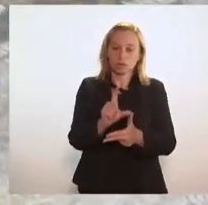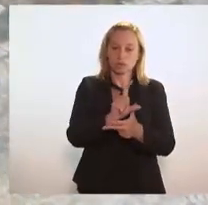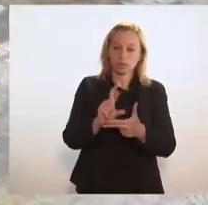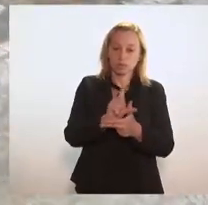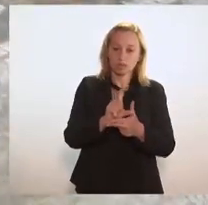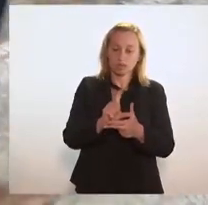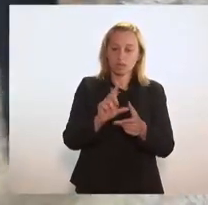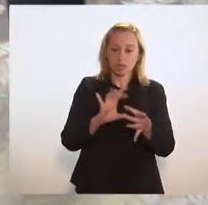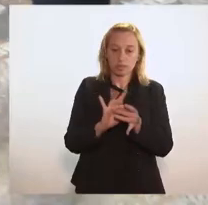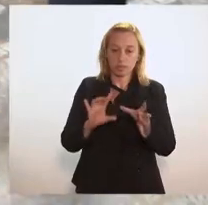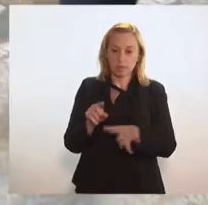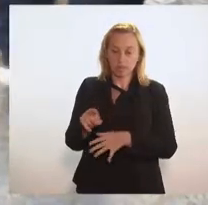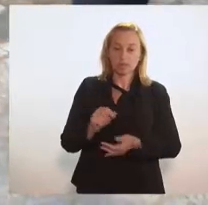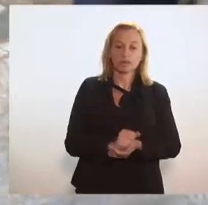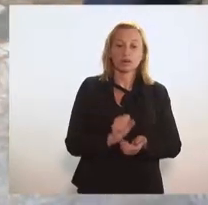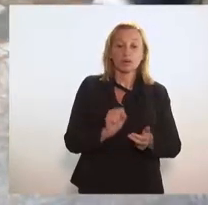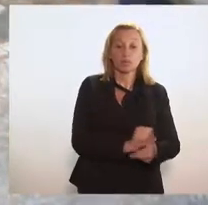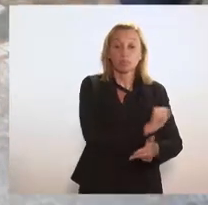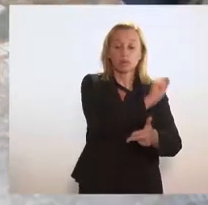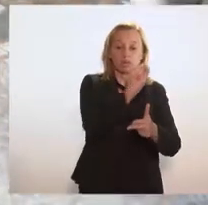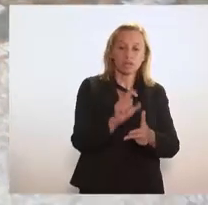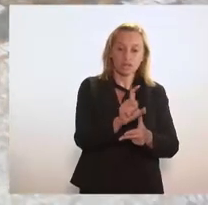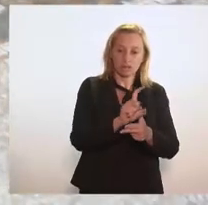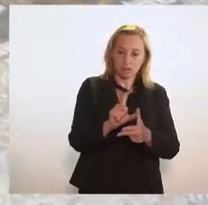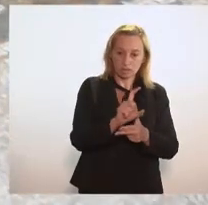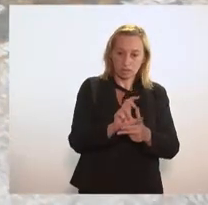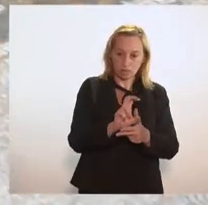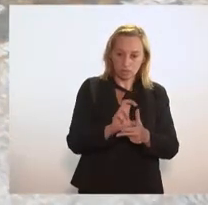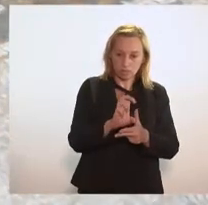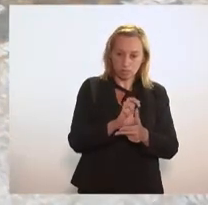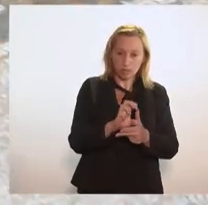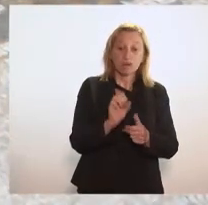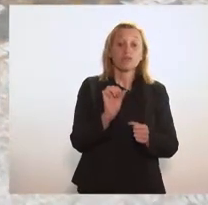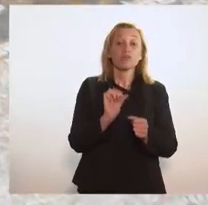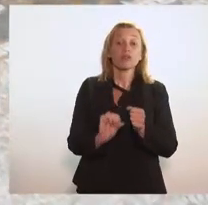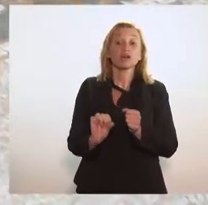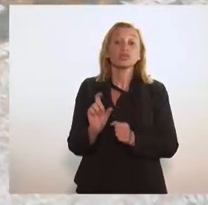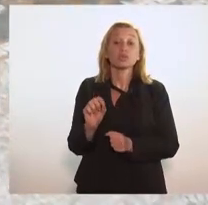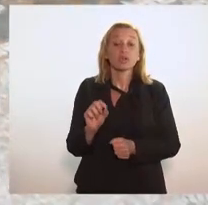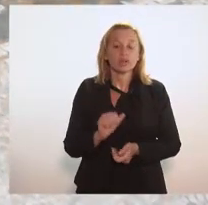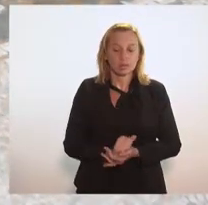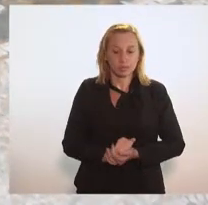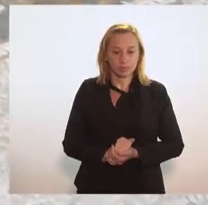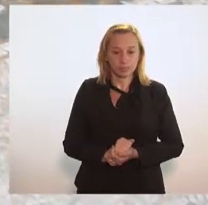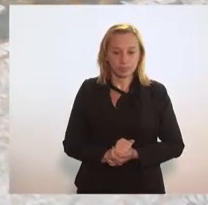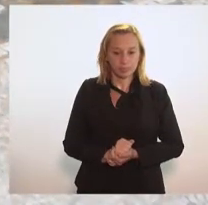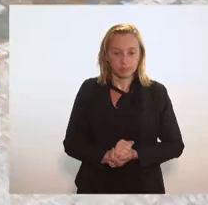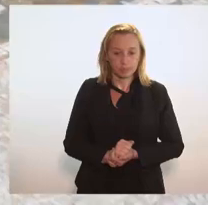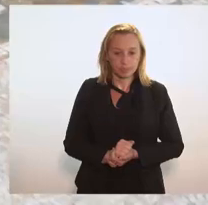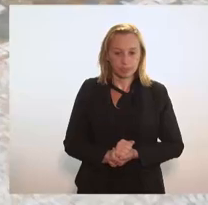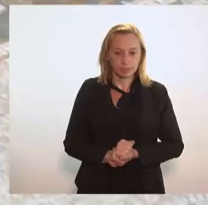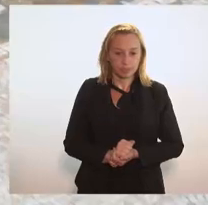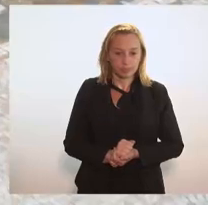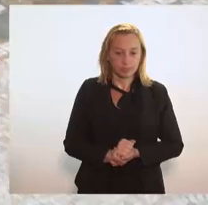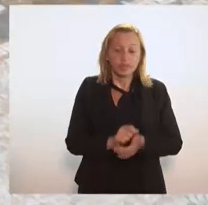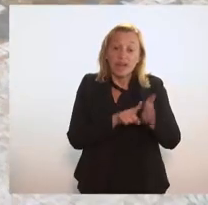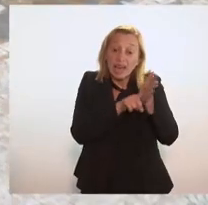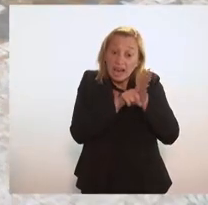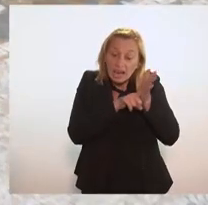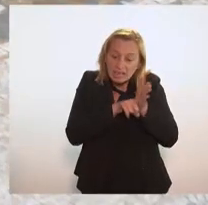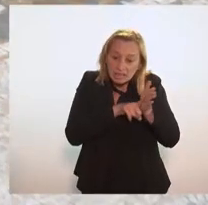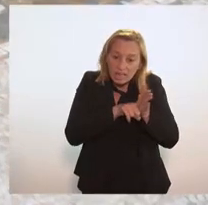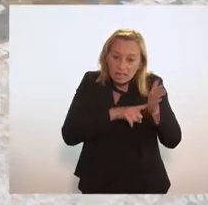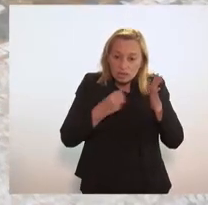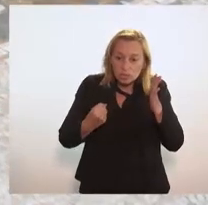com vazado O Poder Executivo neste ínterim faz Essa é a análise